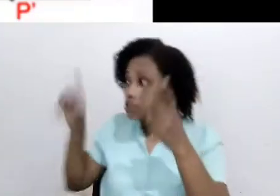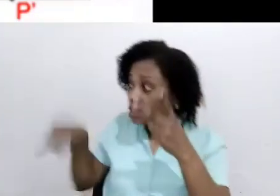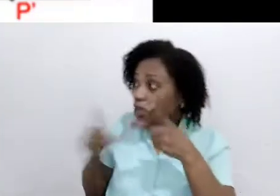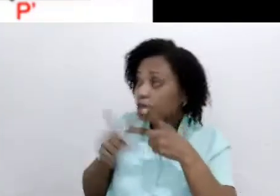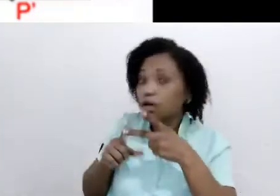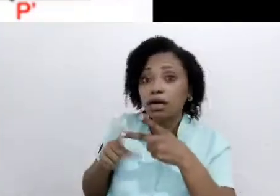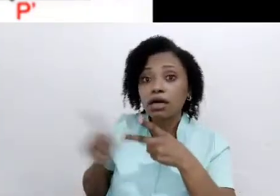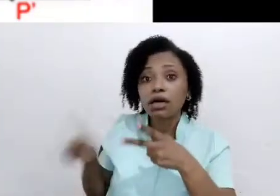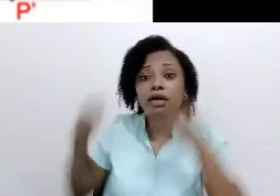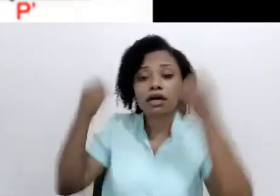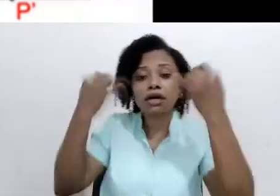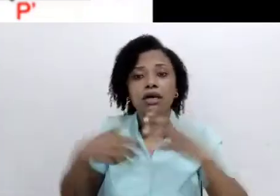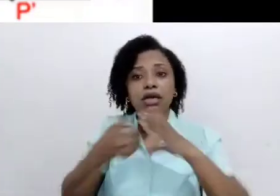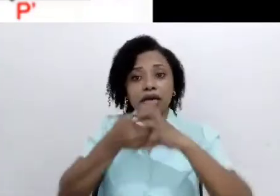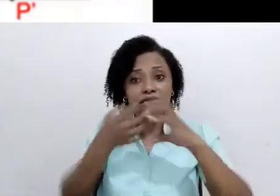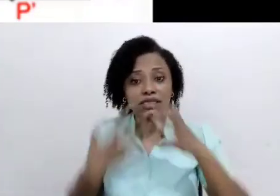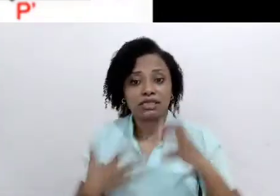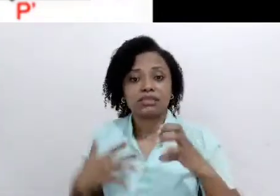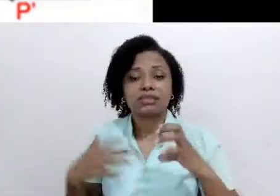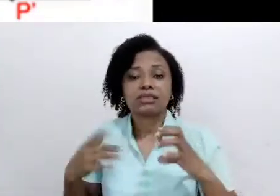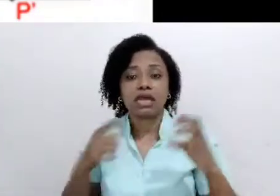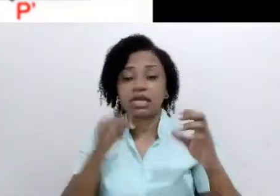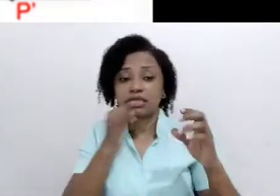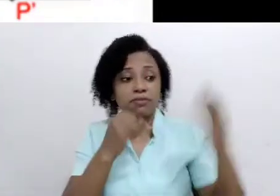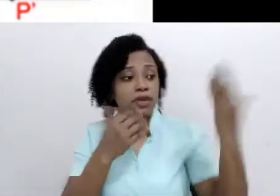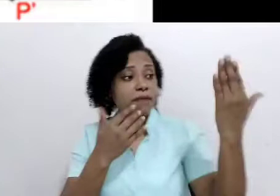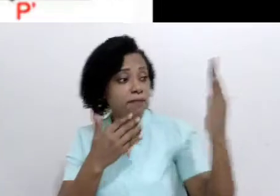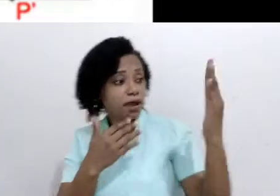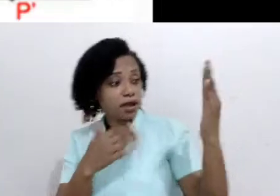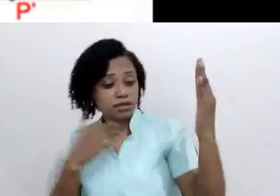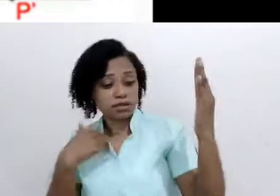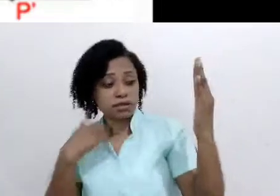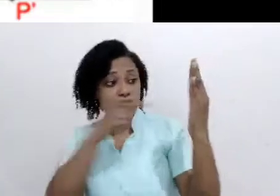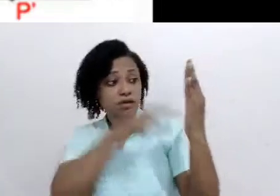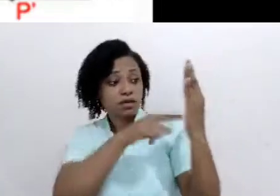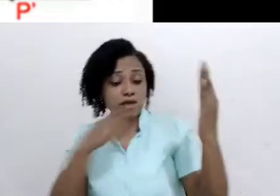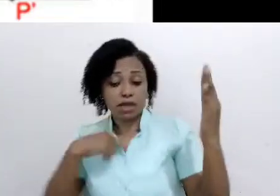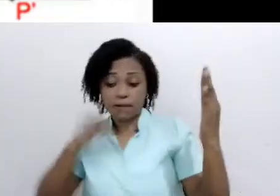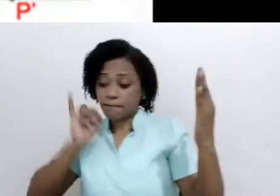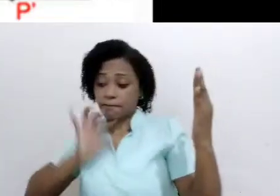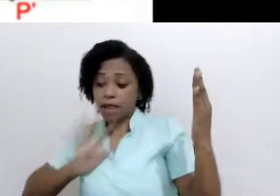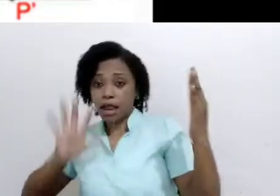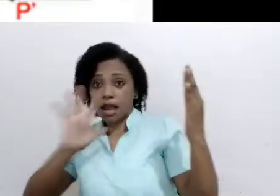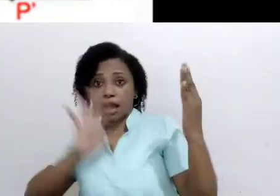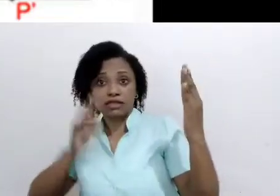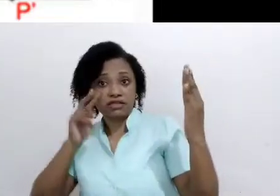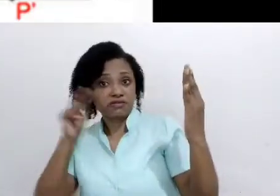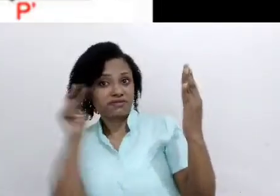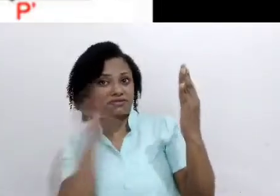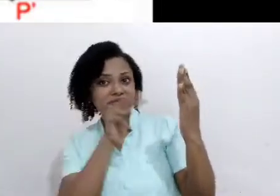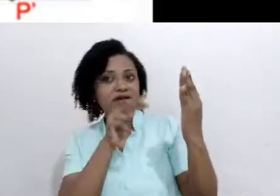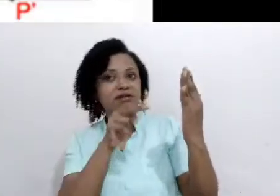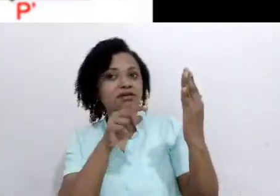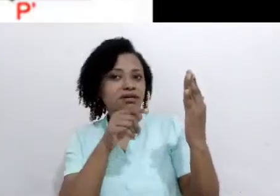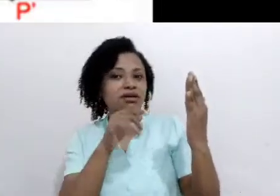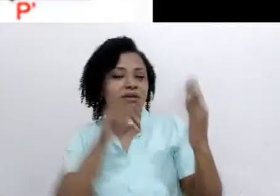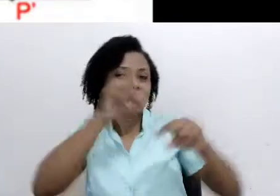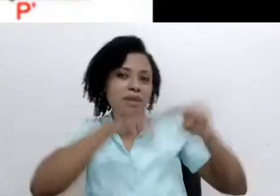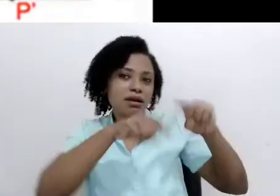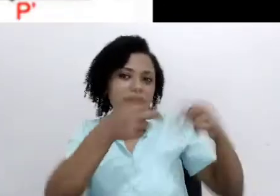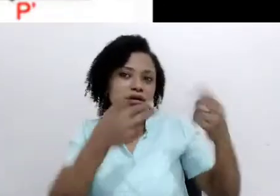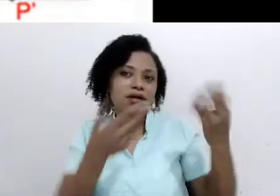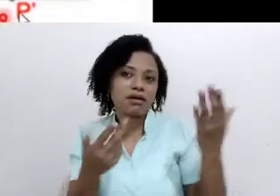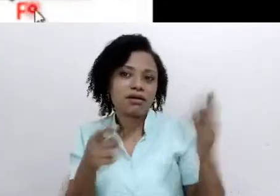a outra característica é que a distância entre a imagem e o espelho é igual à distância entre o objeto e o espelho.